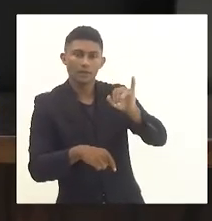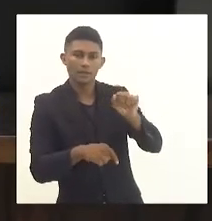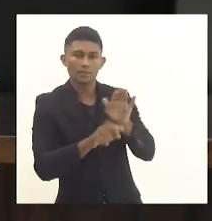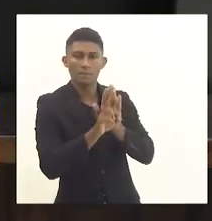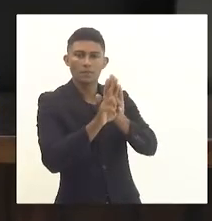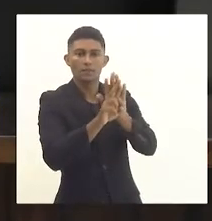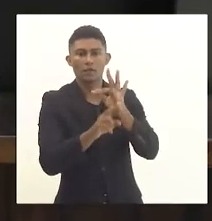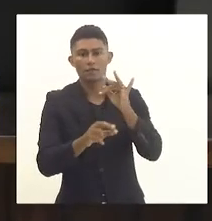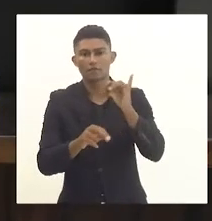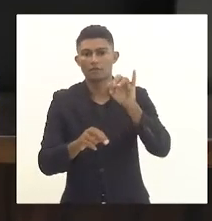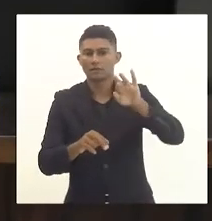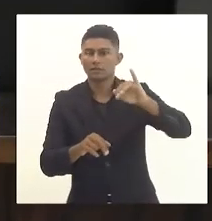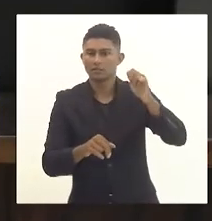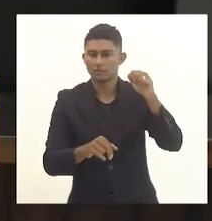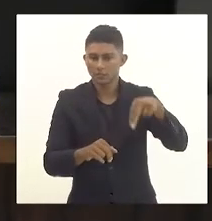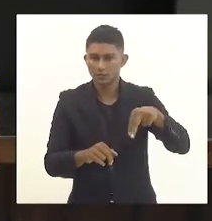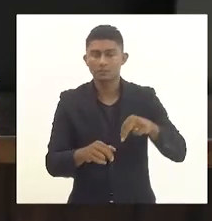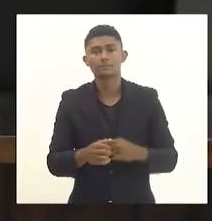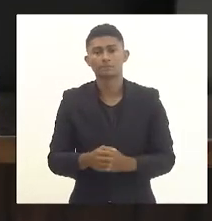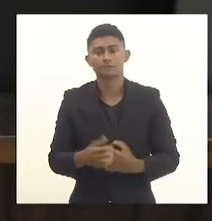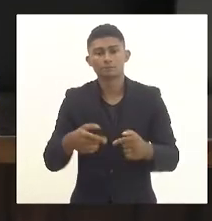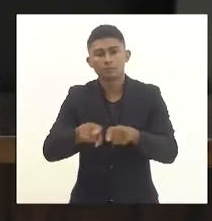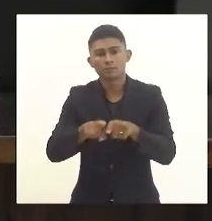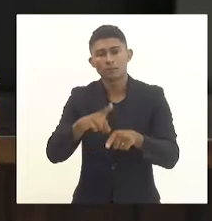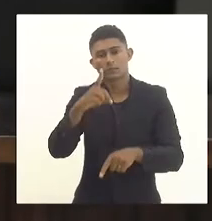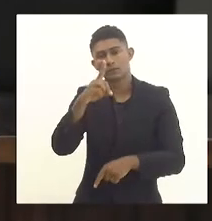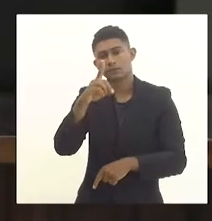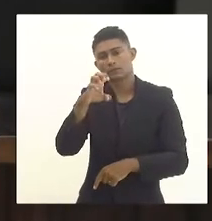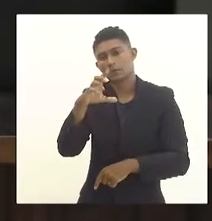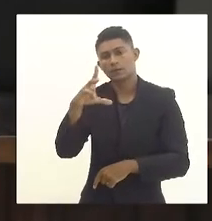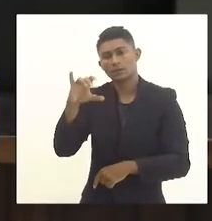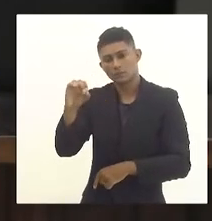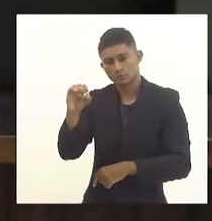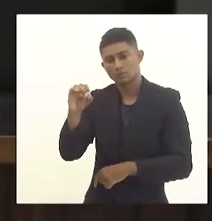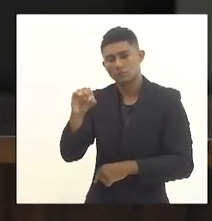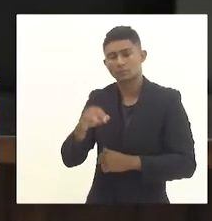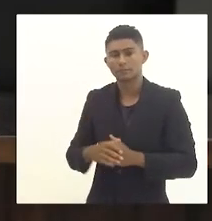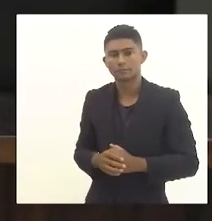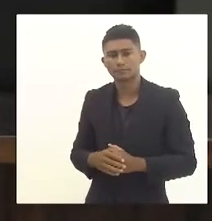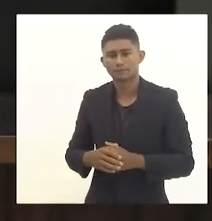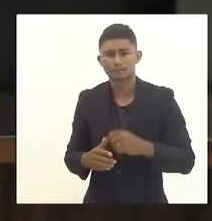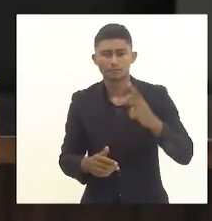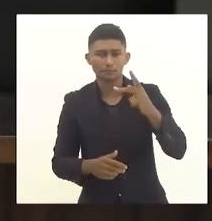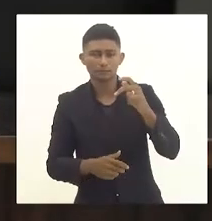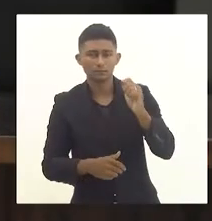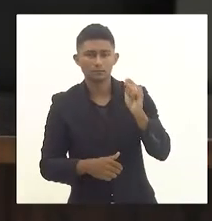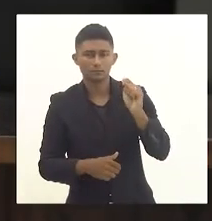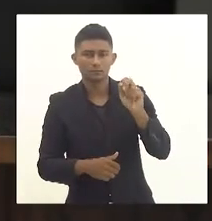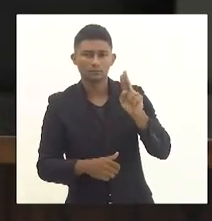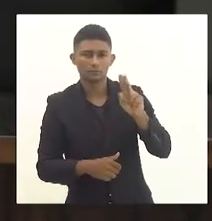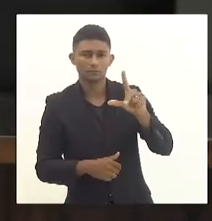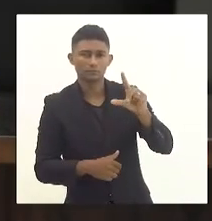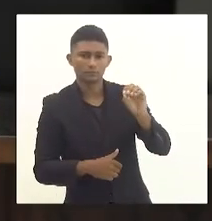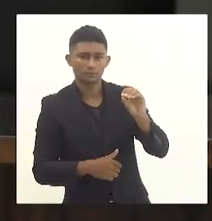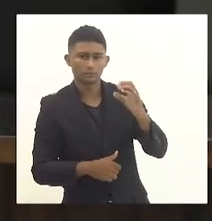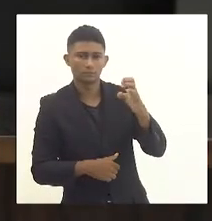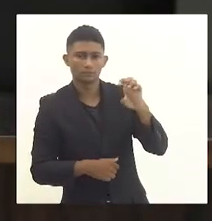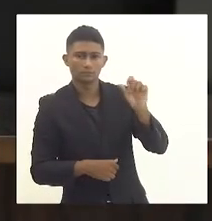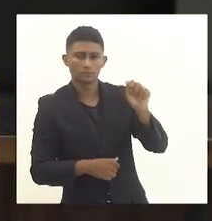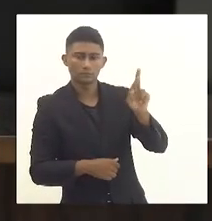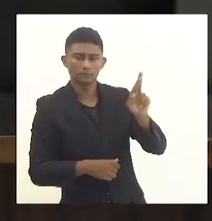Décio Lima, diretor da Associação Comercial de Nova Iguaçu. Paulo César Pereira, nosso